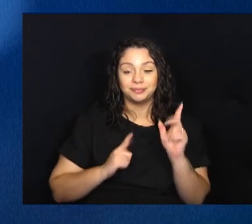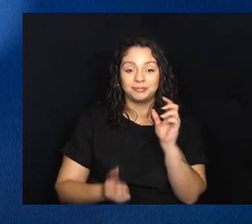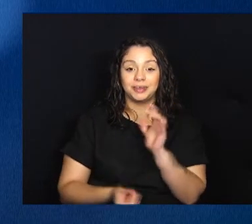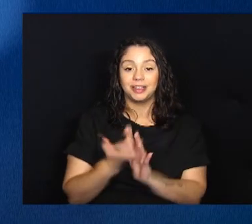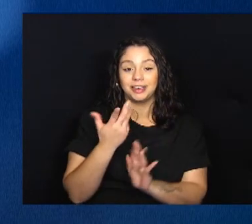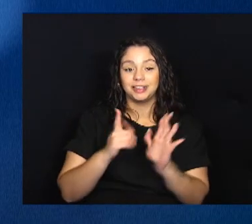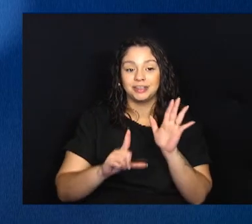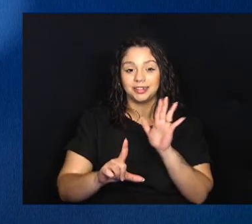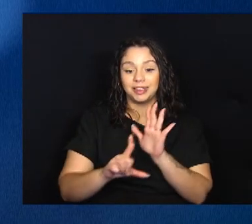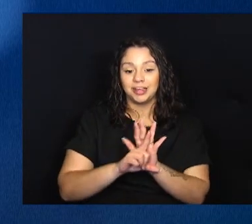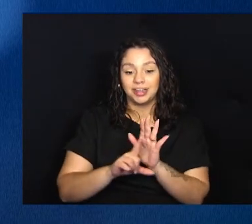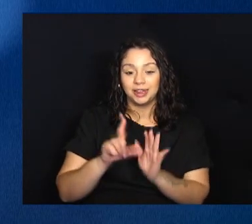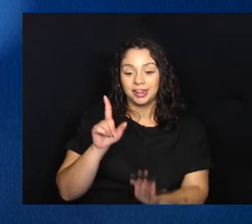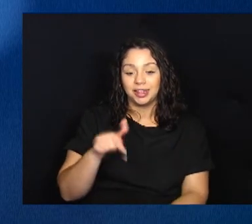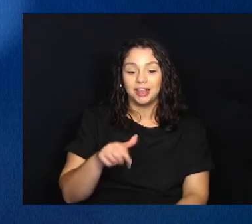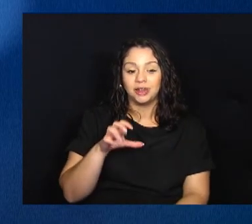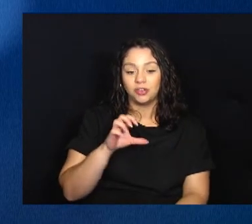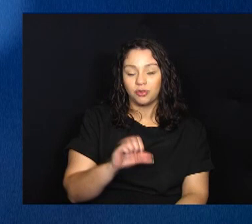Municipal nº